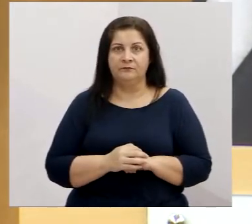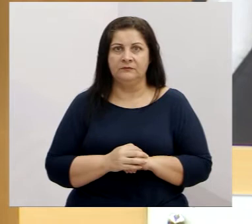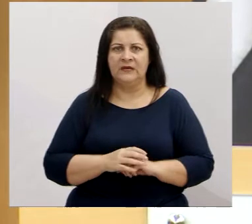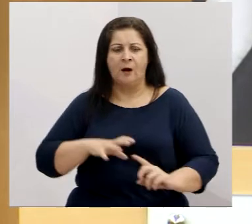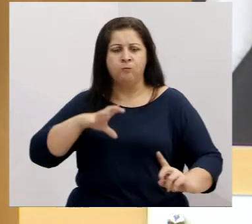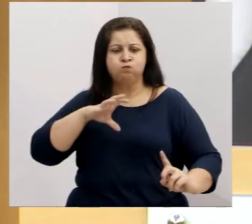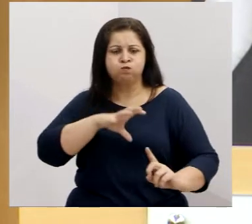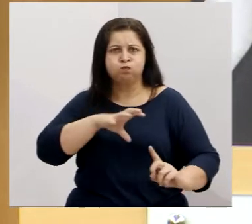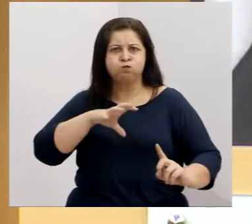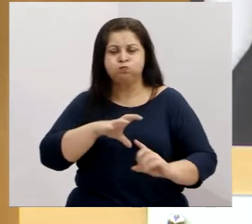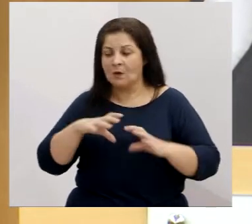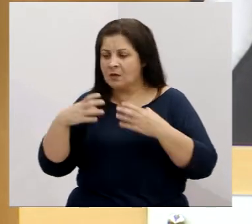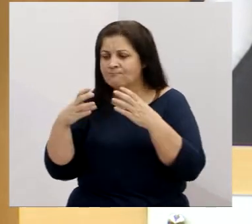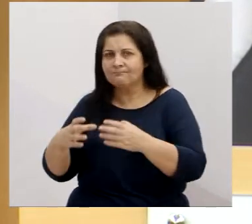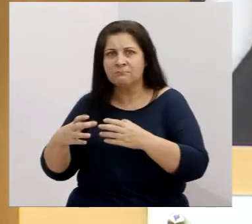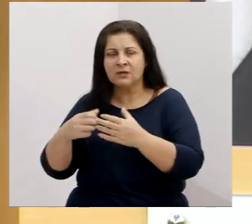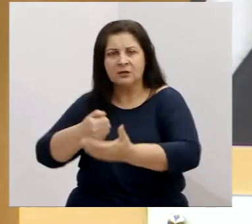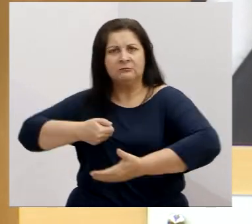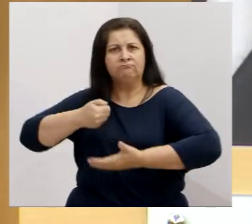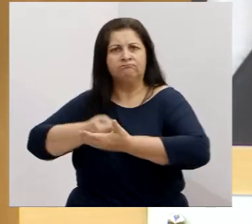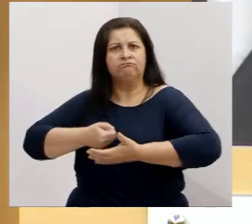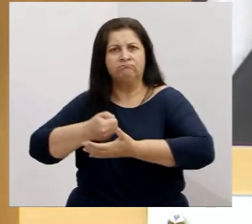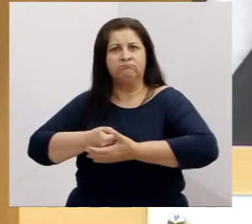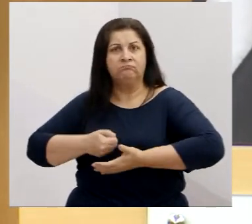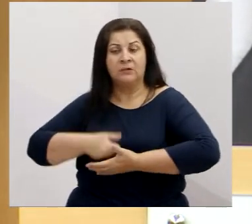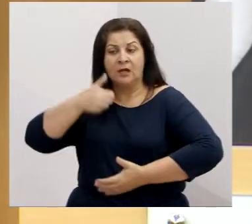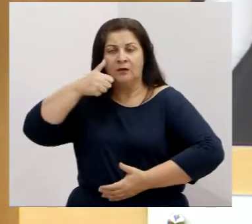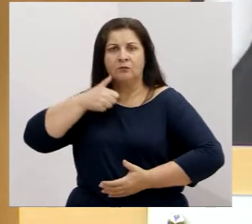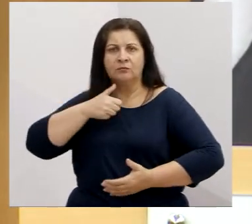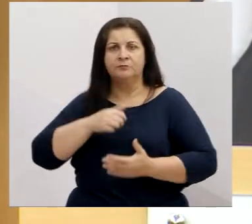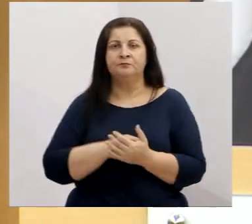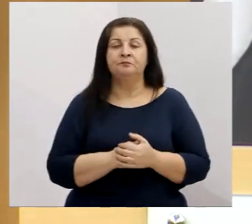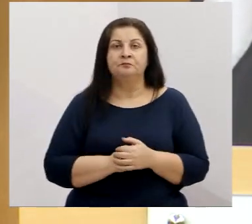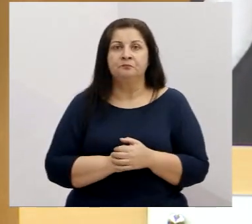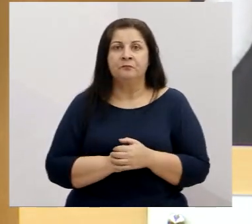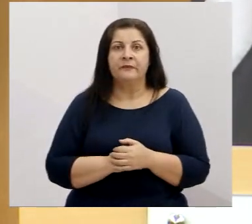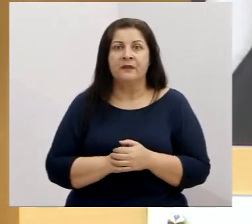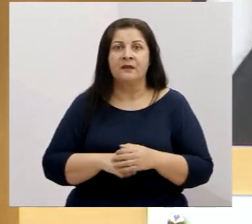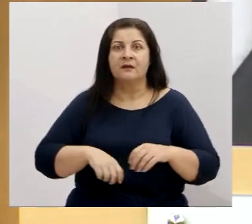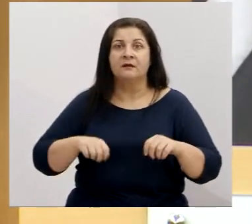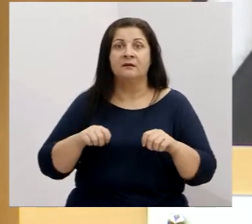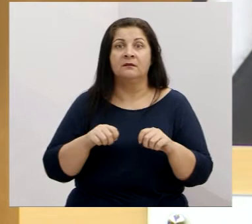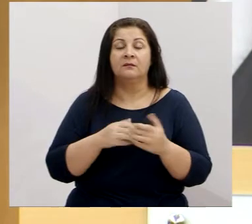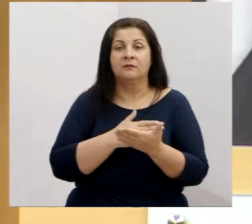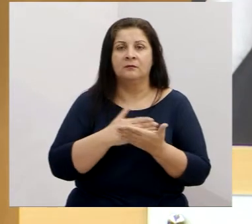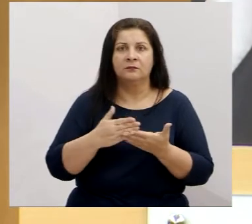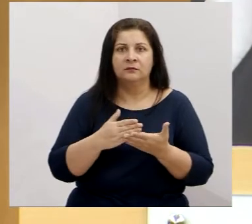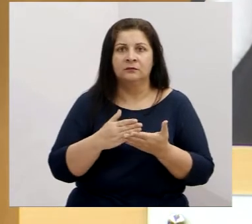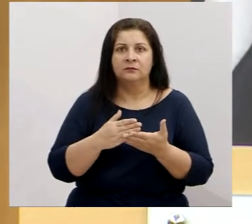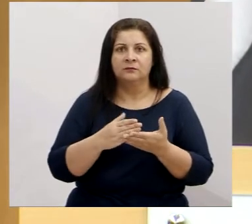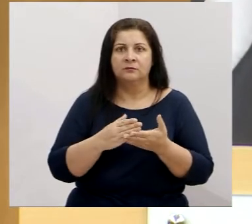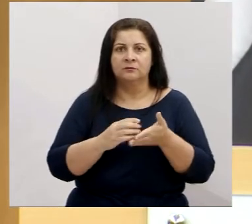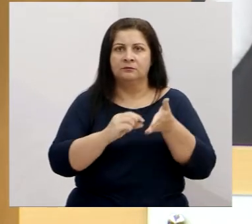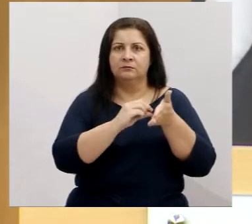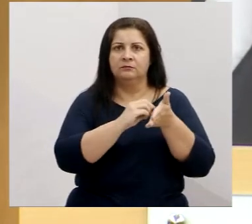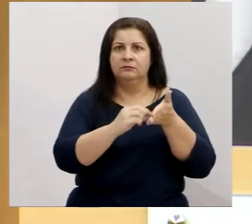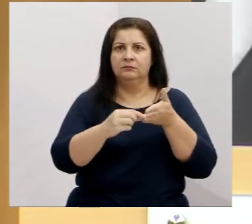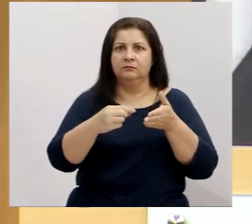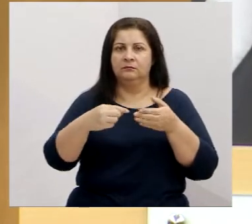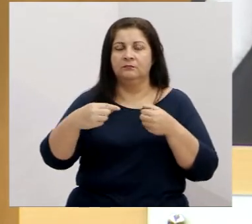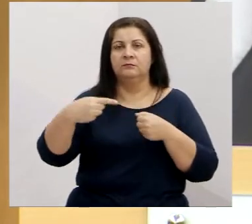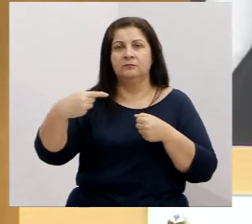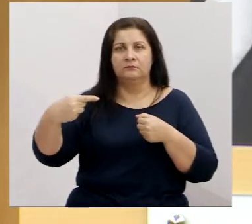pressão dos movimentos liderados por mulheres resultou em seu inciso 1 do